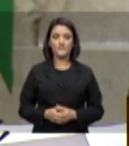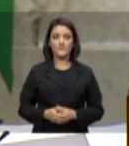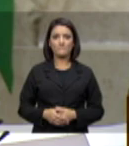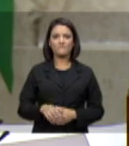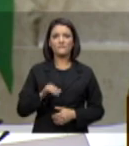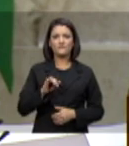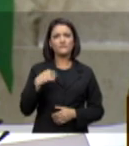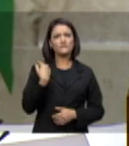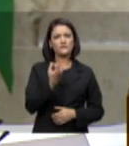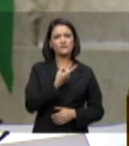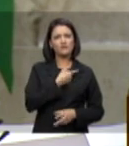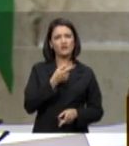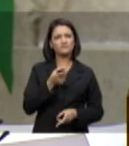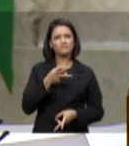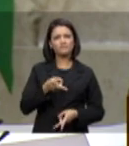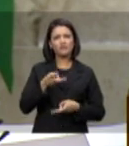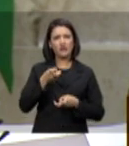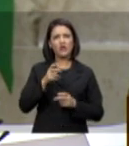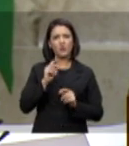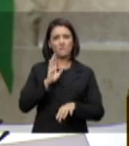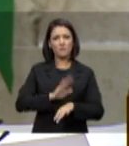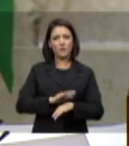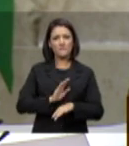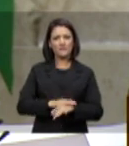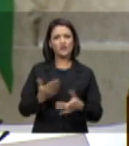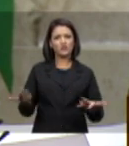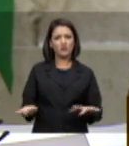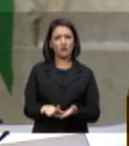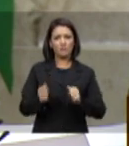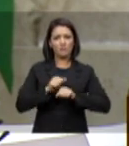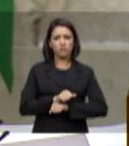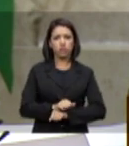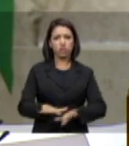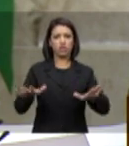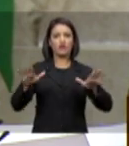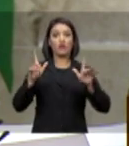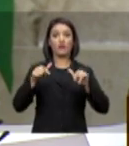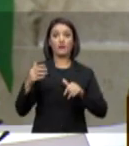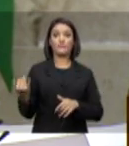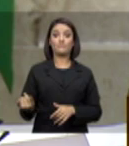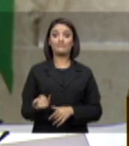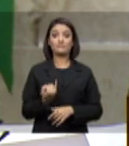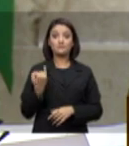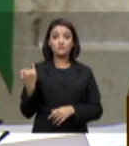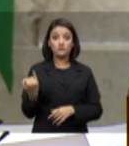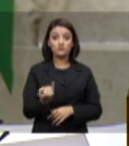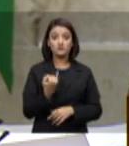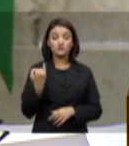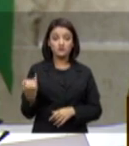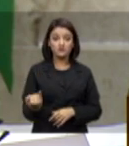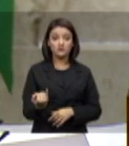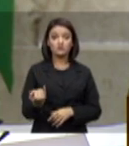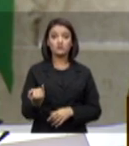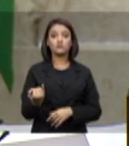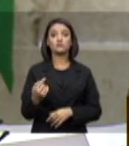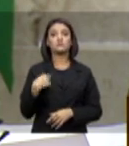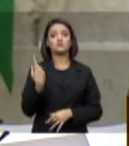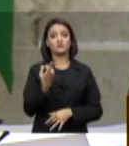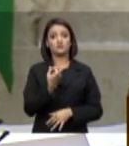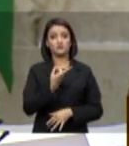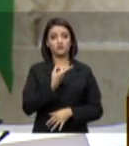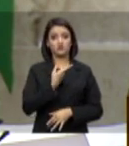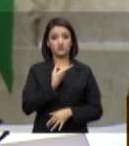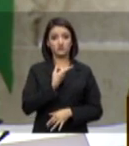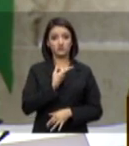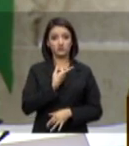entendemos que o momento da epidemia o momento importante para a clamarmos os direitos dos presos